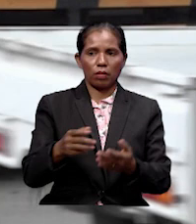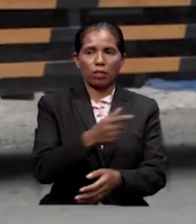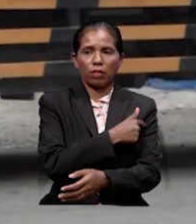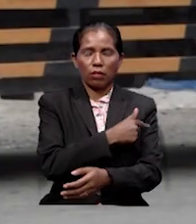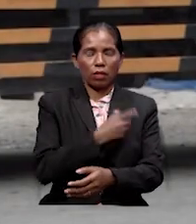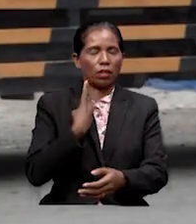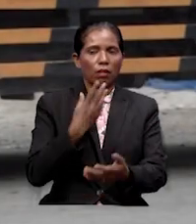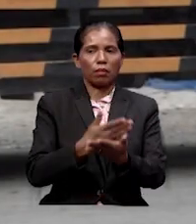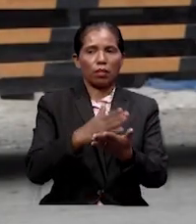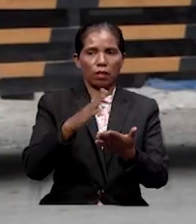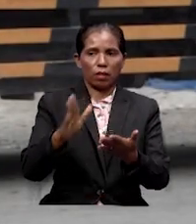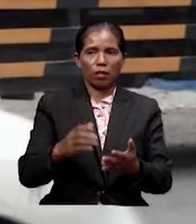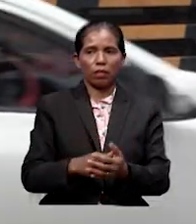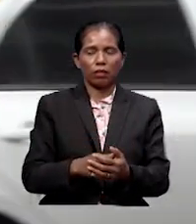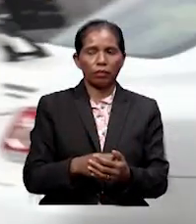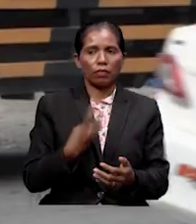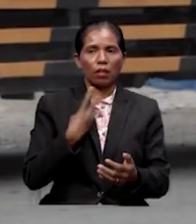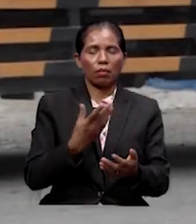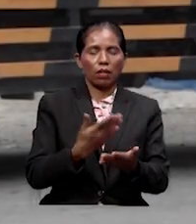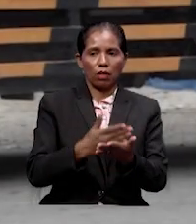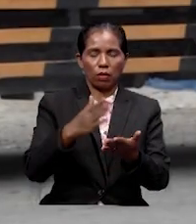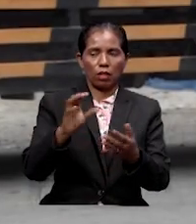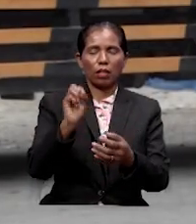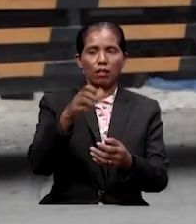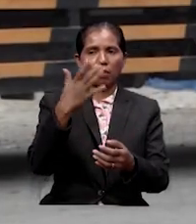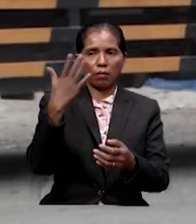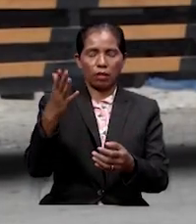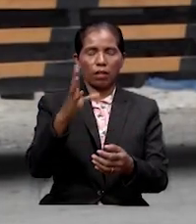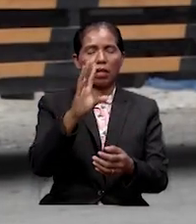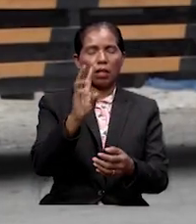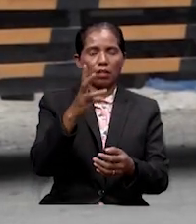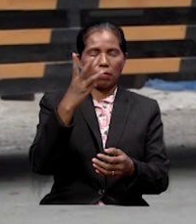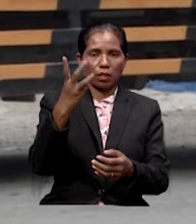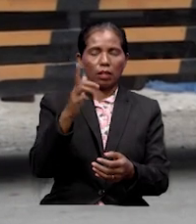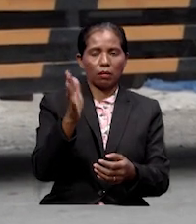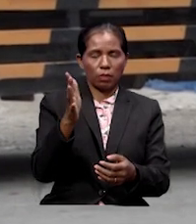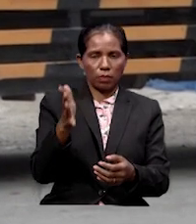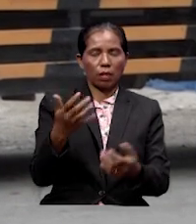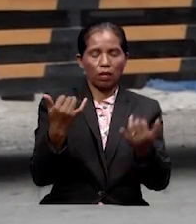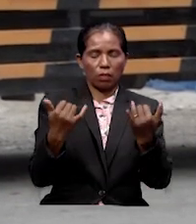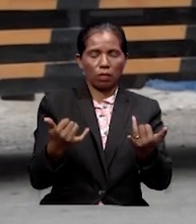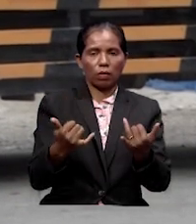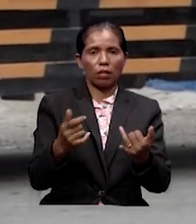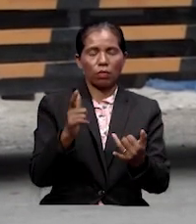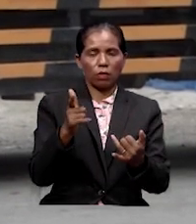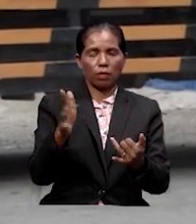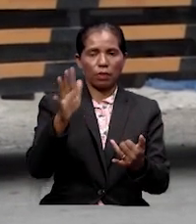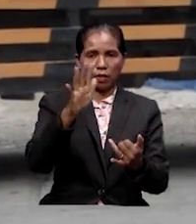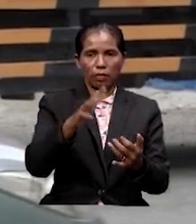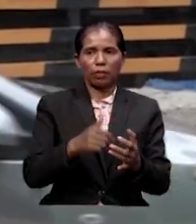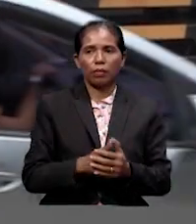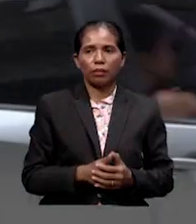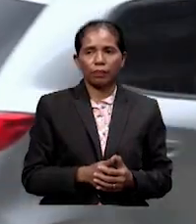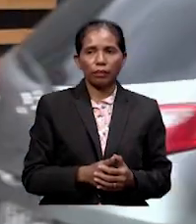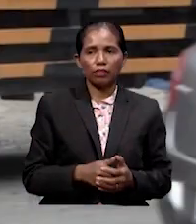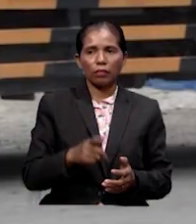labele. Asa kardin dari sirane ulu kami hola biasa 15 to 16.50 agora ne 25. Asa gres sirane hobe